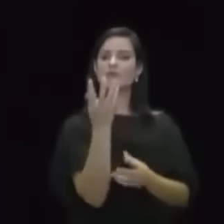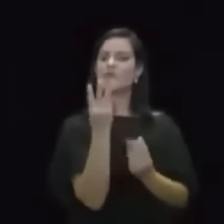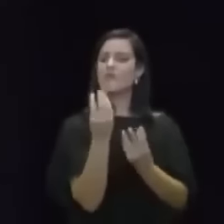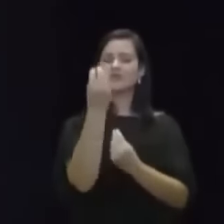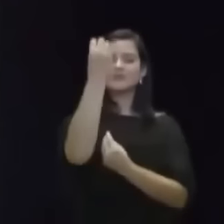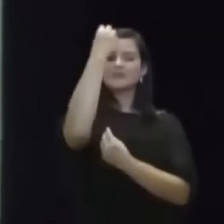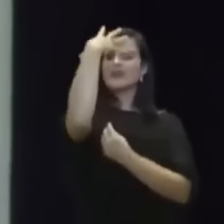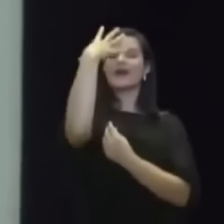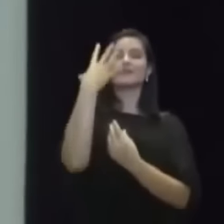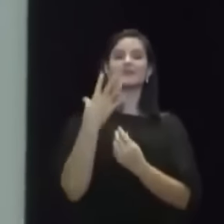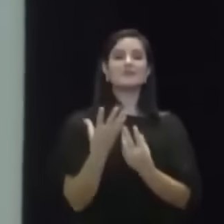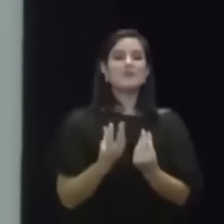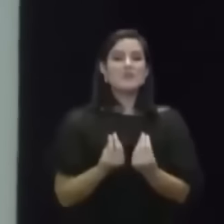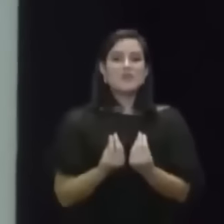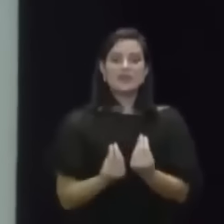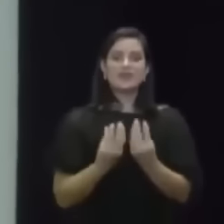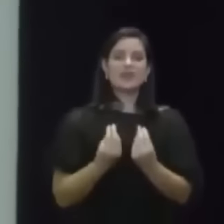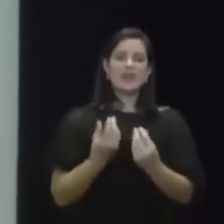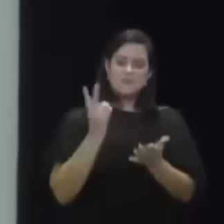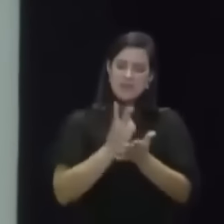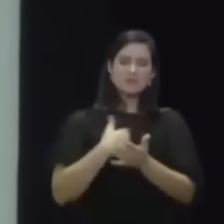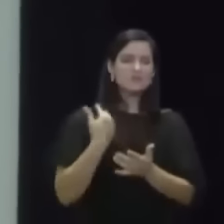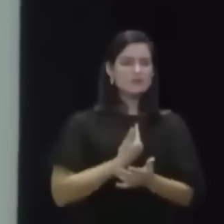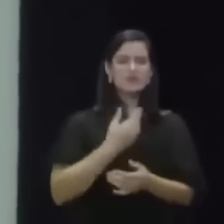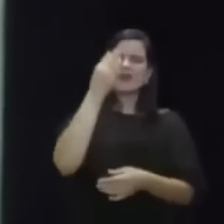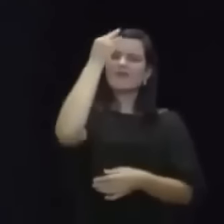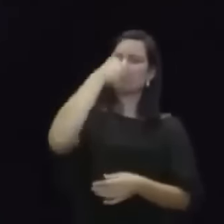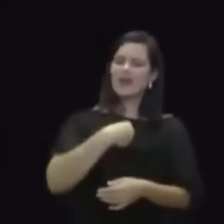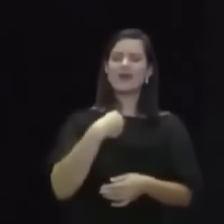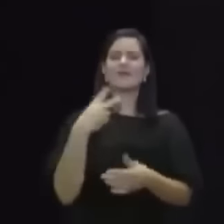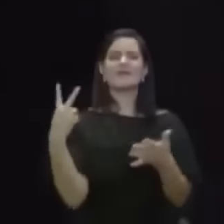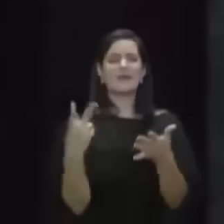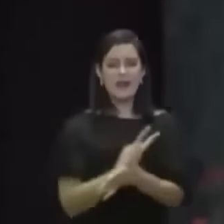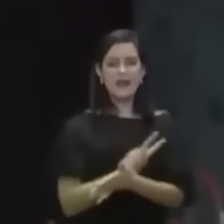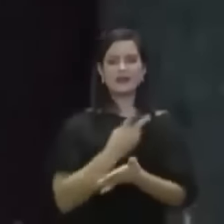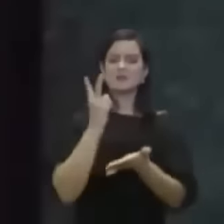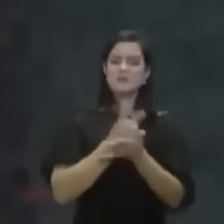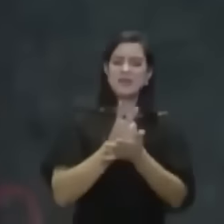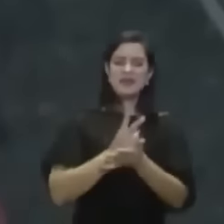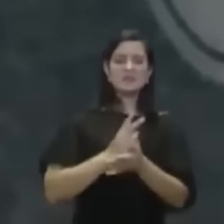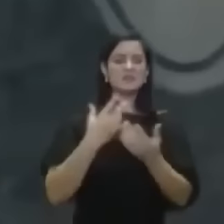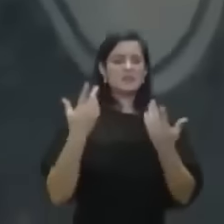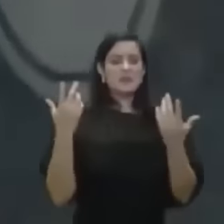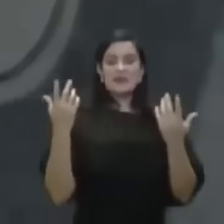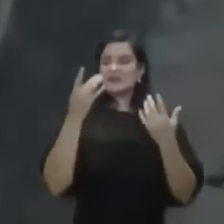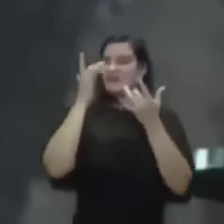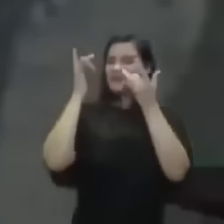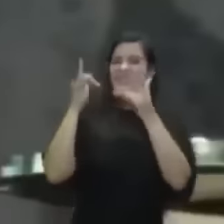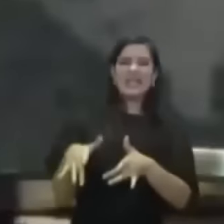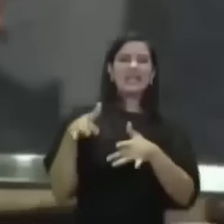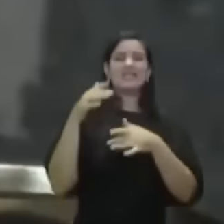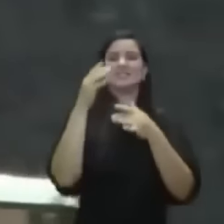graça. Apesar dos nossos fracassos, apesar dos nossos deslizes, apesar das nossas quedas, apesar da nossa